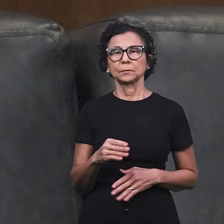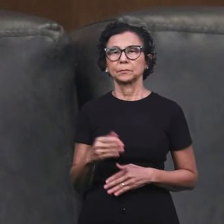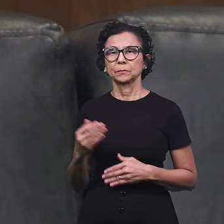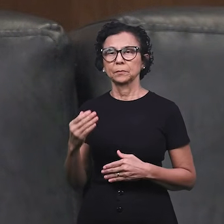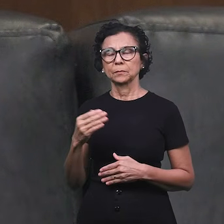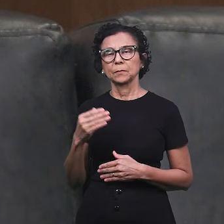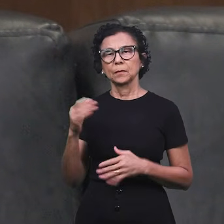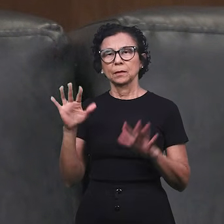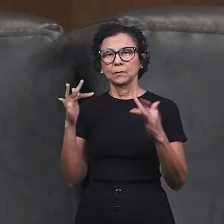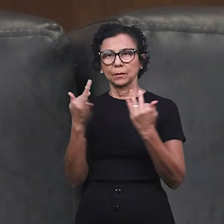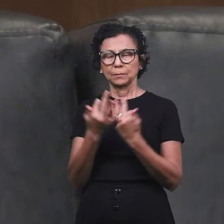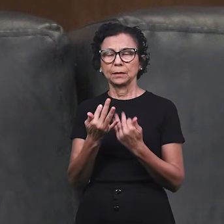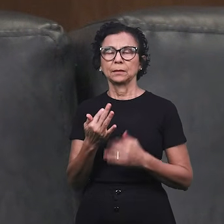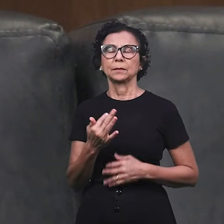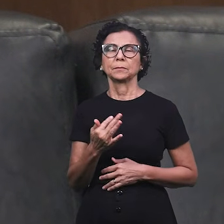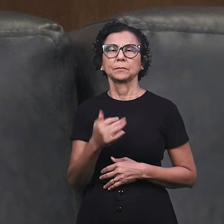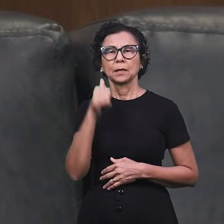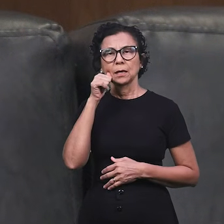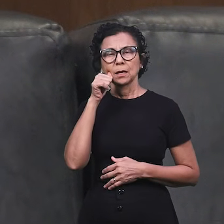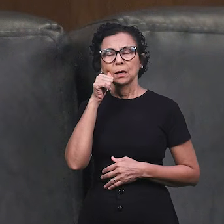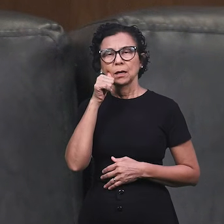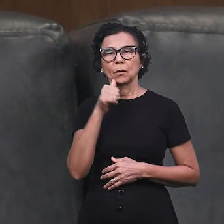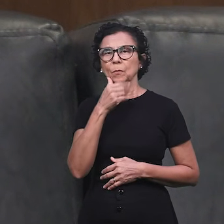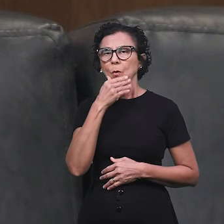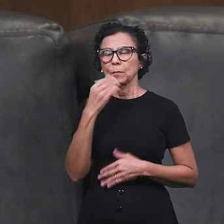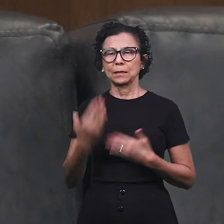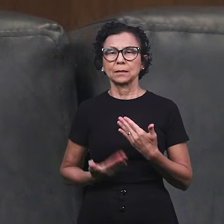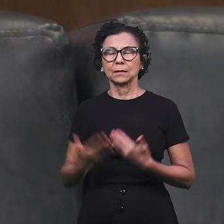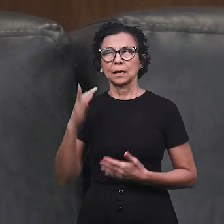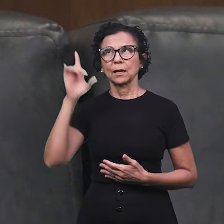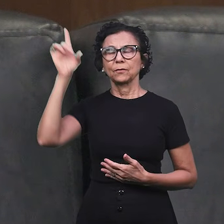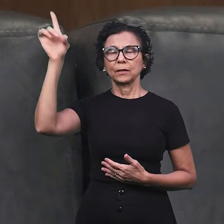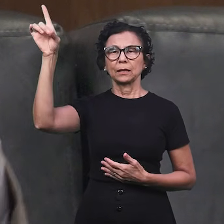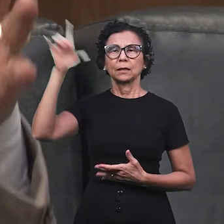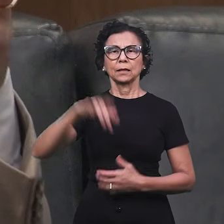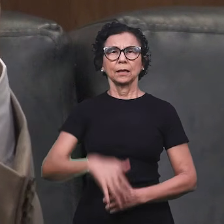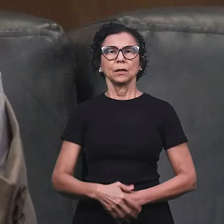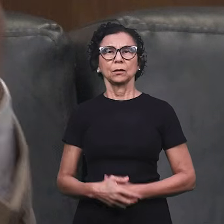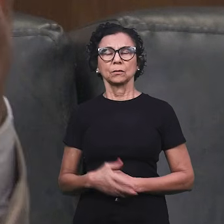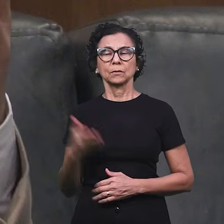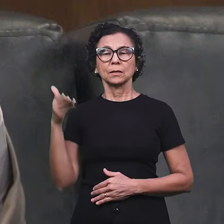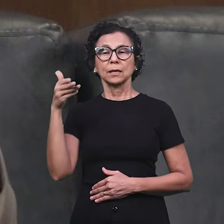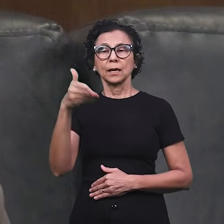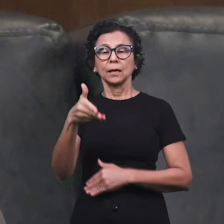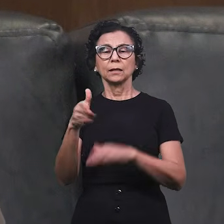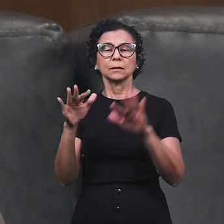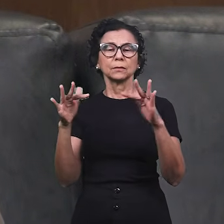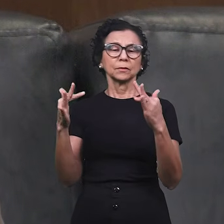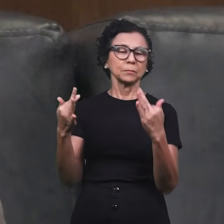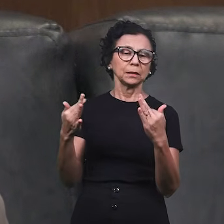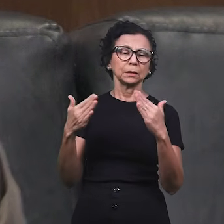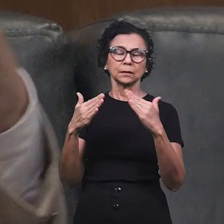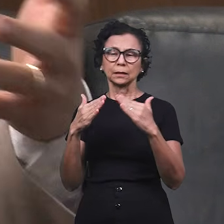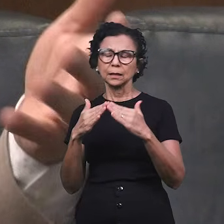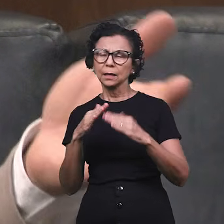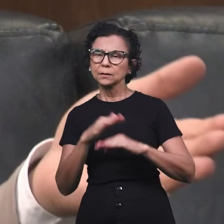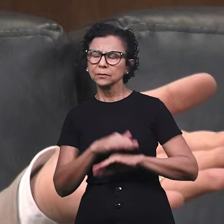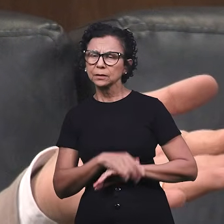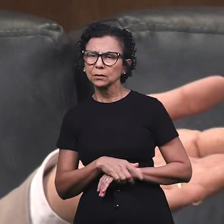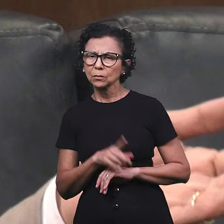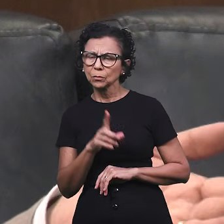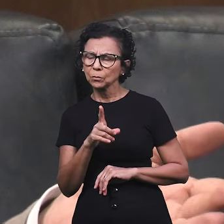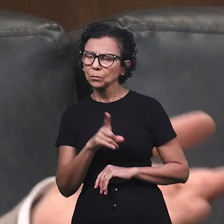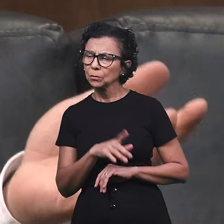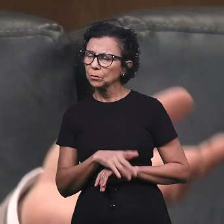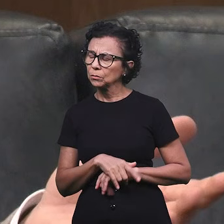de Deus, você vai ver os mesmos elementos que estão presentes na igreja. Aquela estrutura forte que sustentou essa